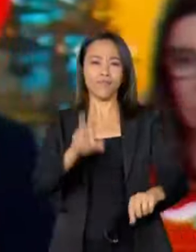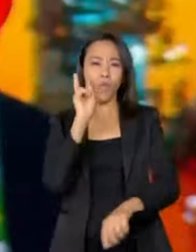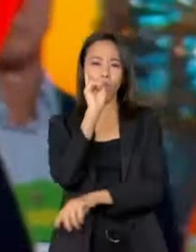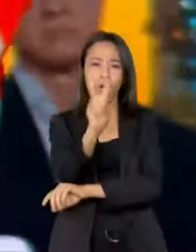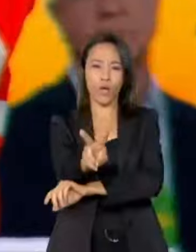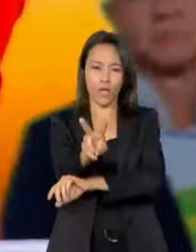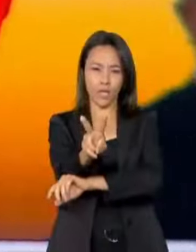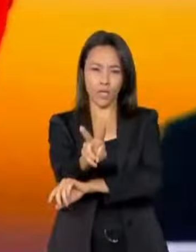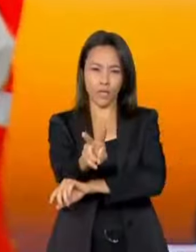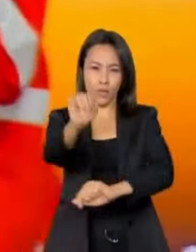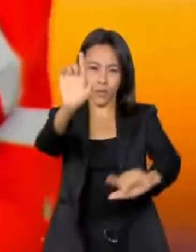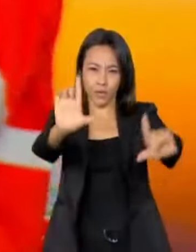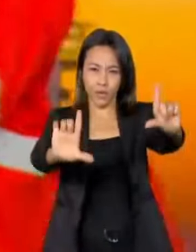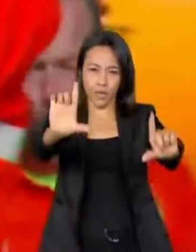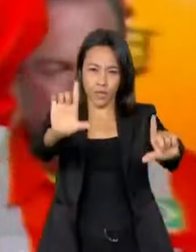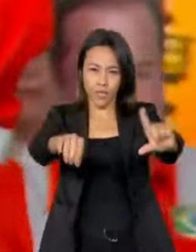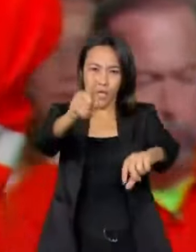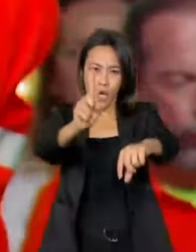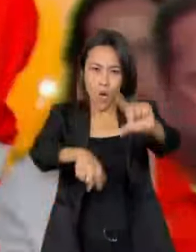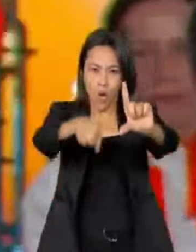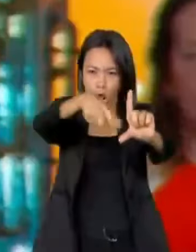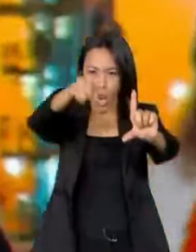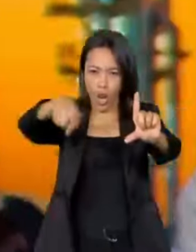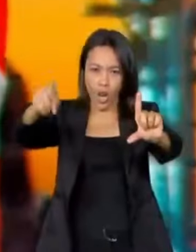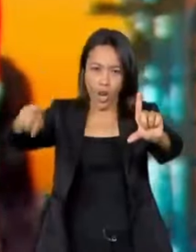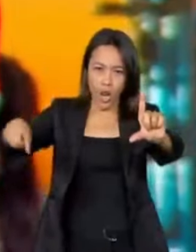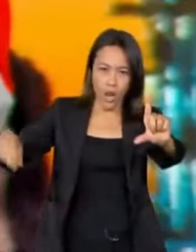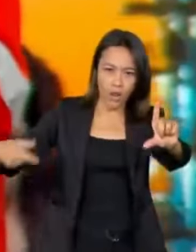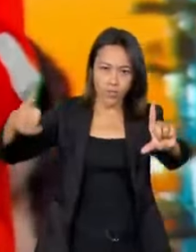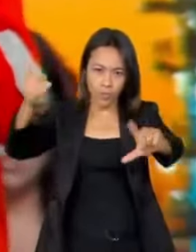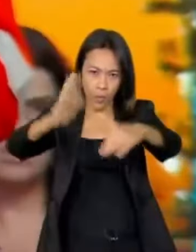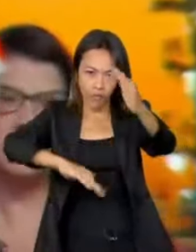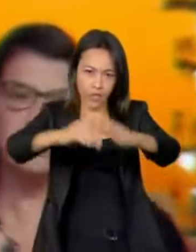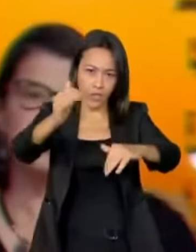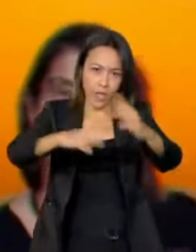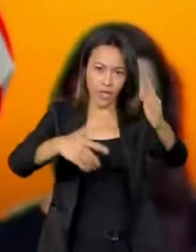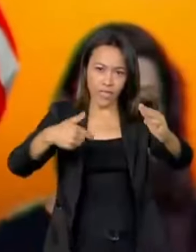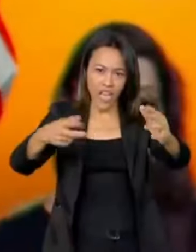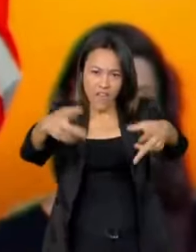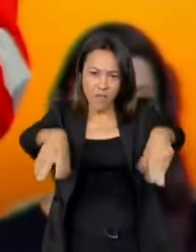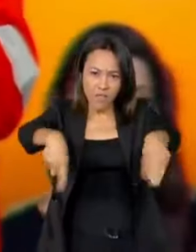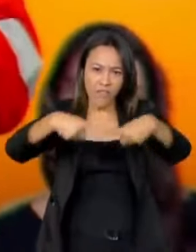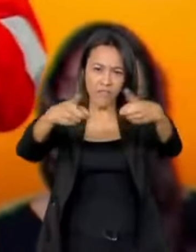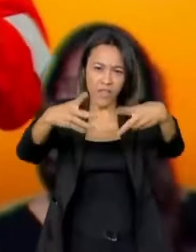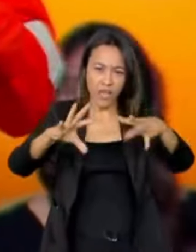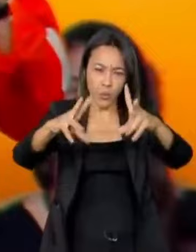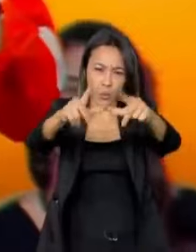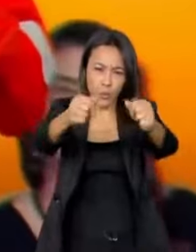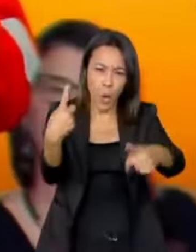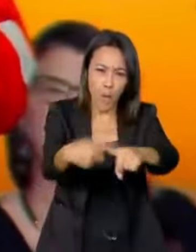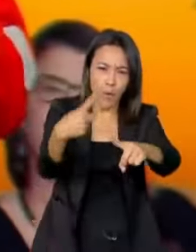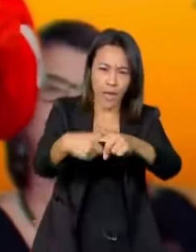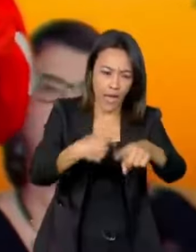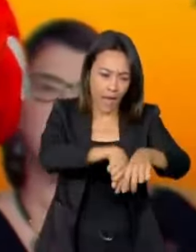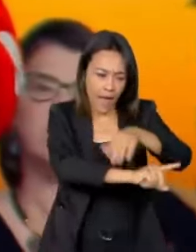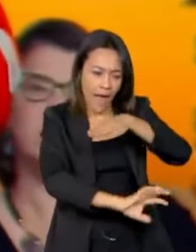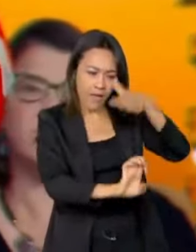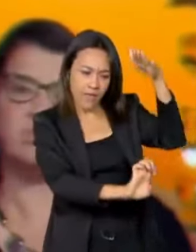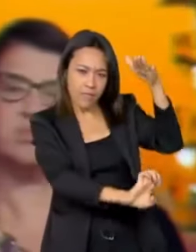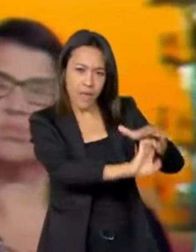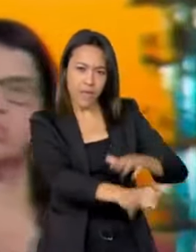os economistas falando, os especialistas falando, é que a gente tinha que vender tudo, porque a iniciativa privada é